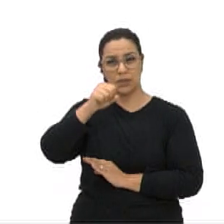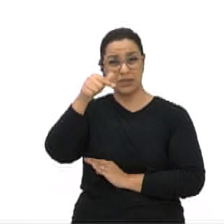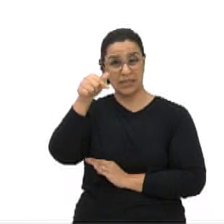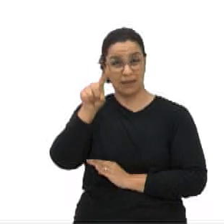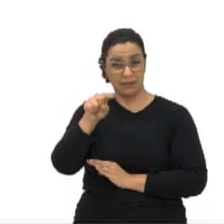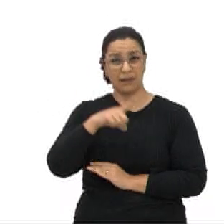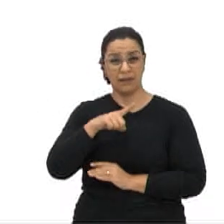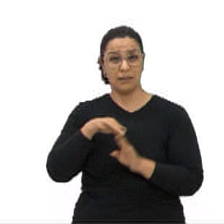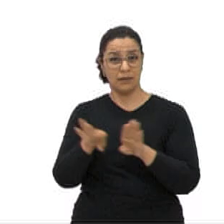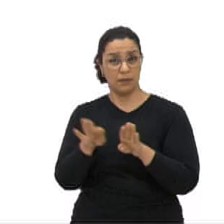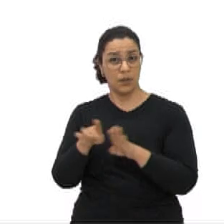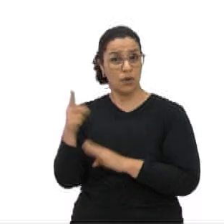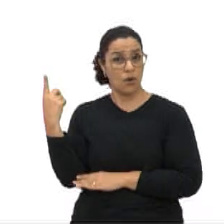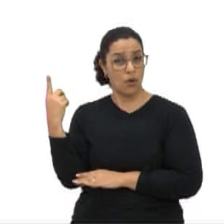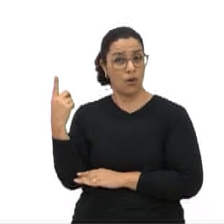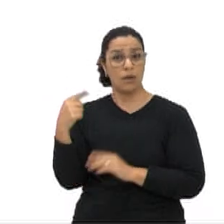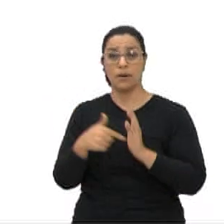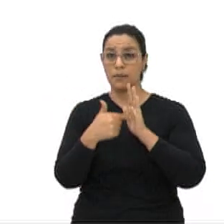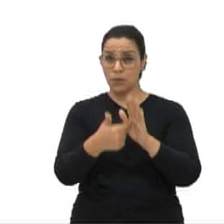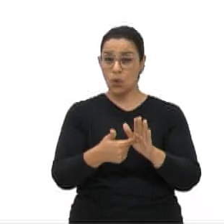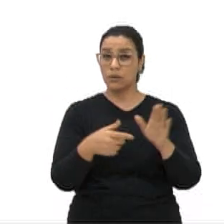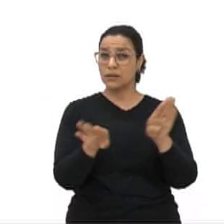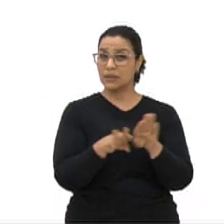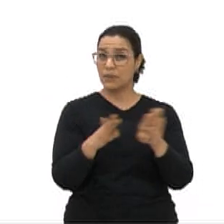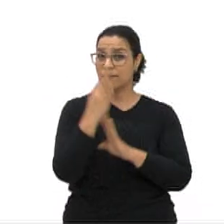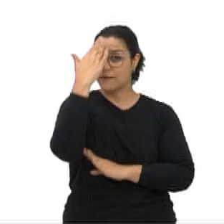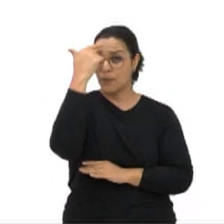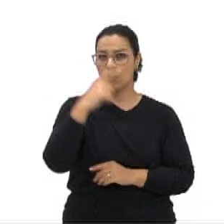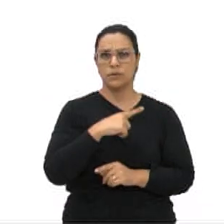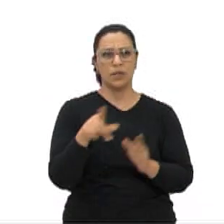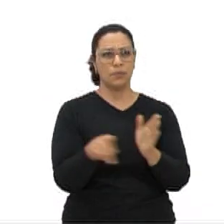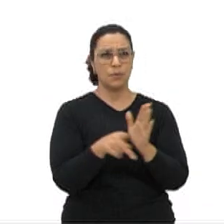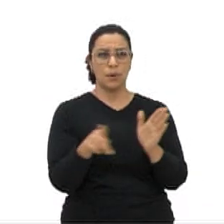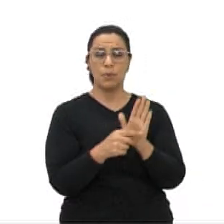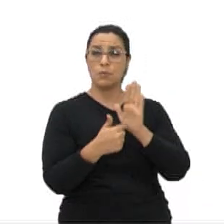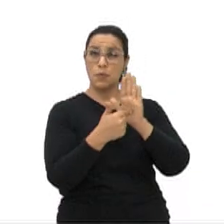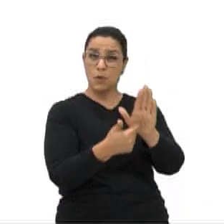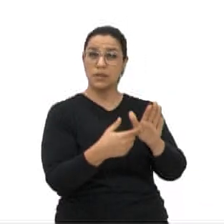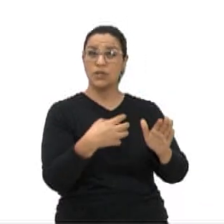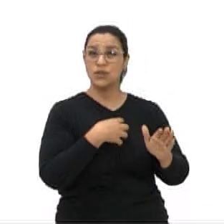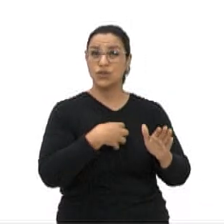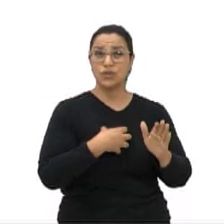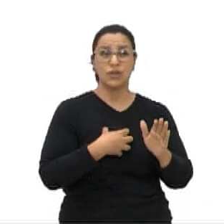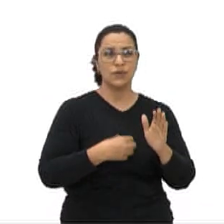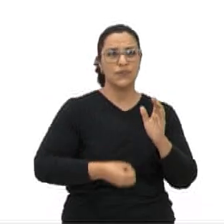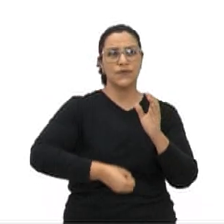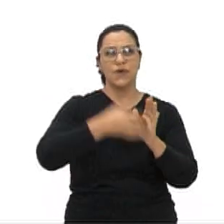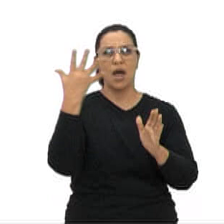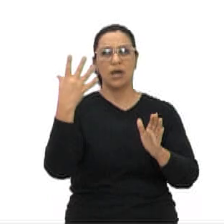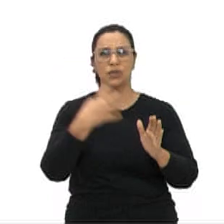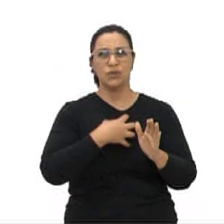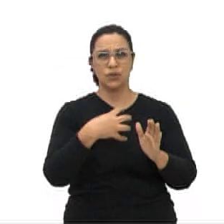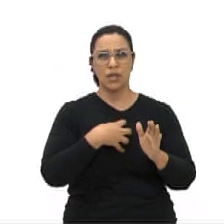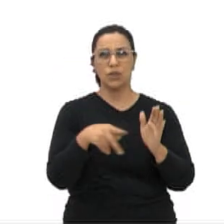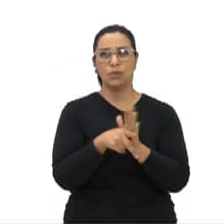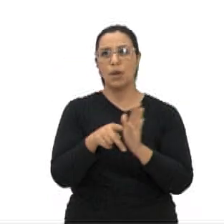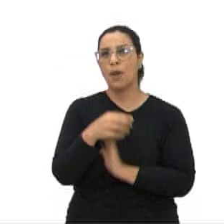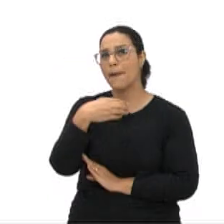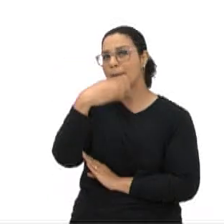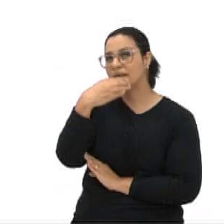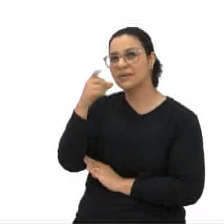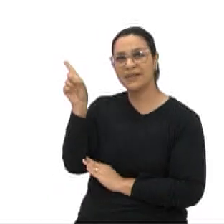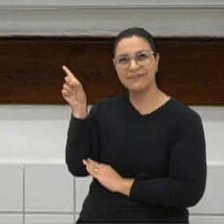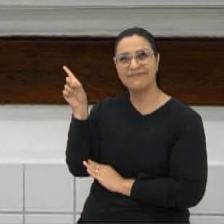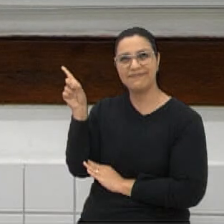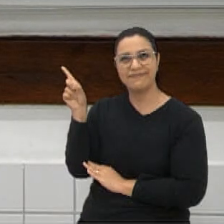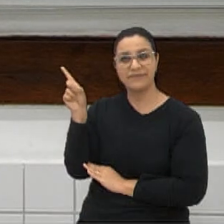ganha grande destaque, é ele que vai começar a trabalhar e ficou famoso exatamente por representar de várias formas as maçãs. Então,